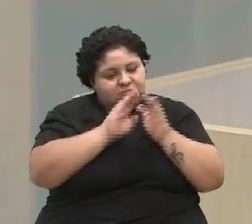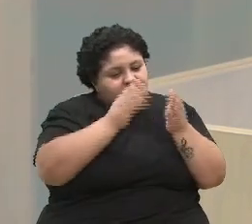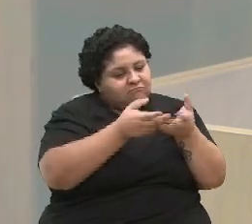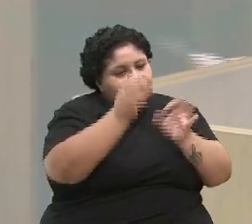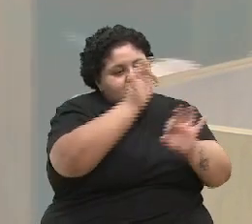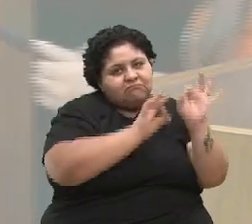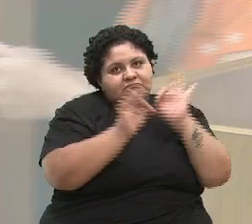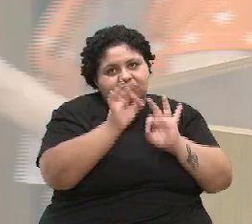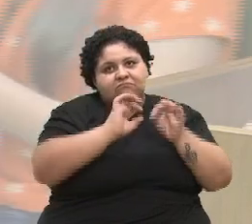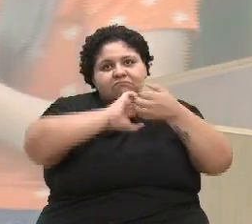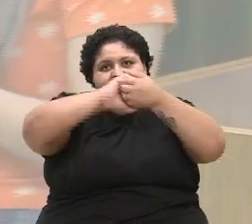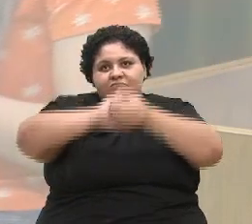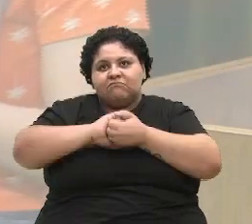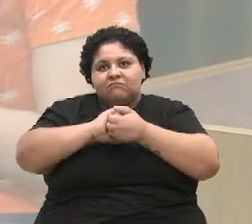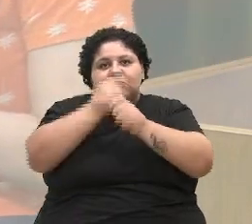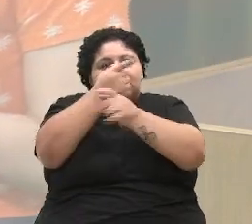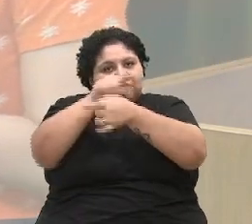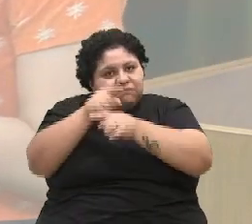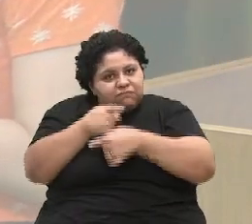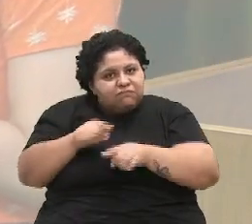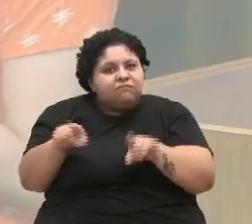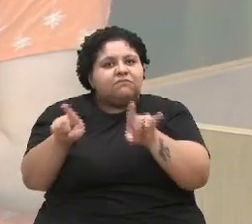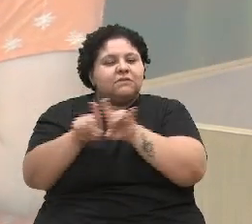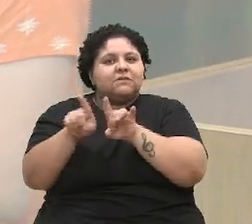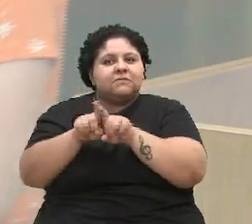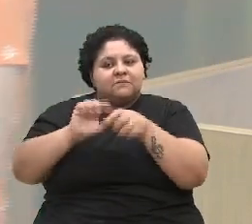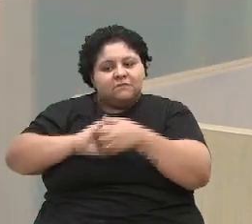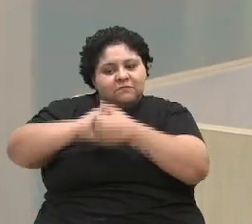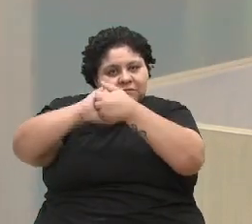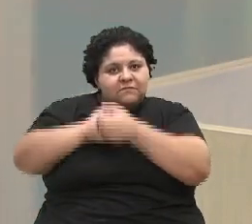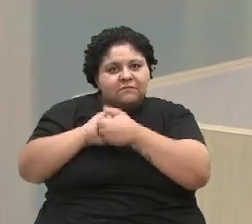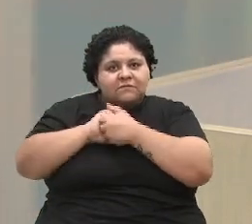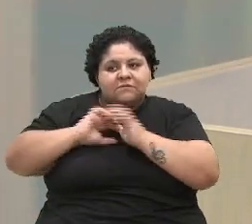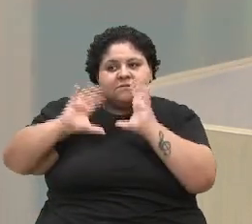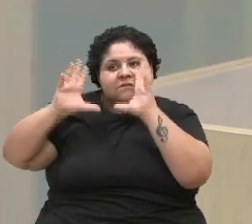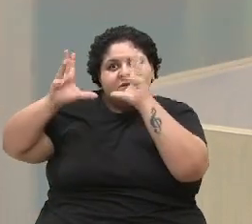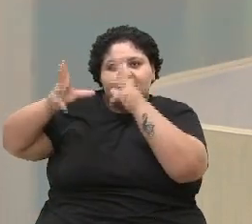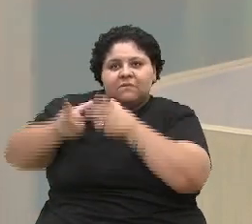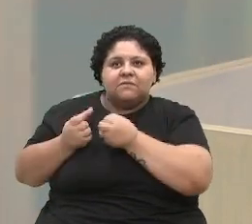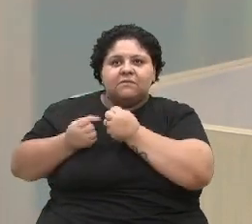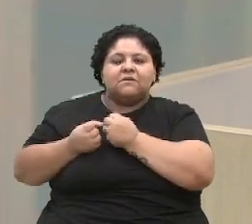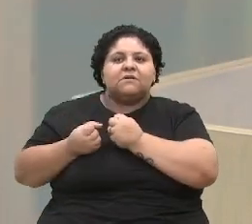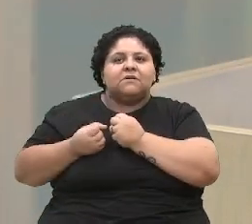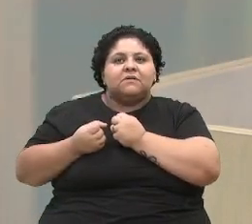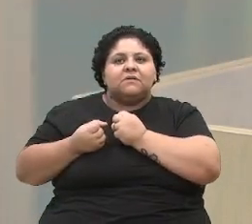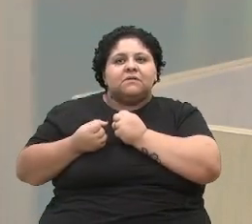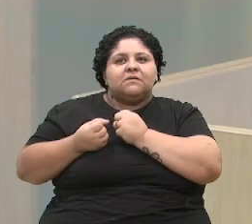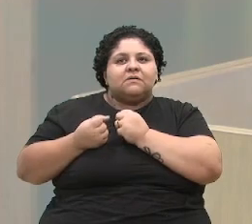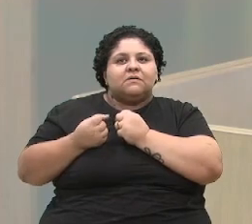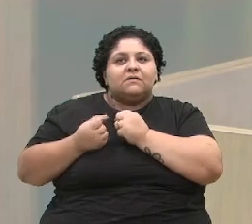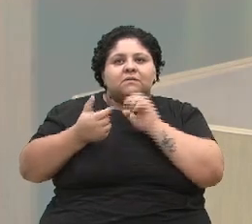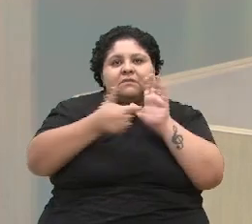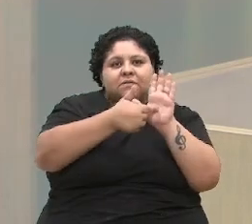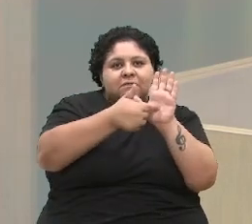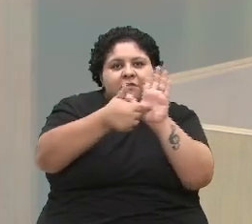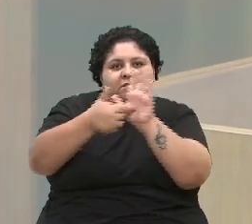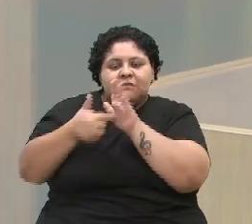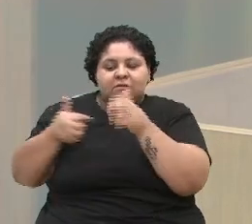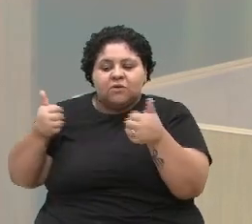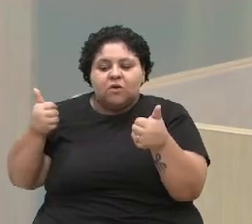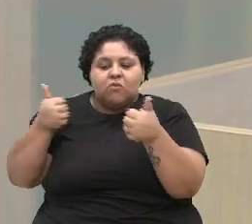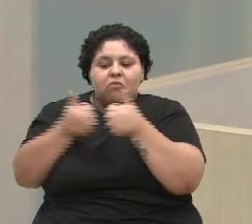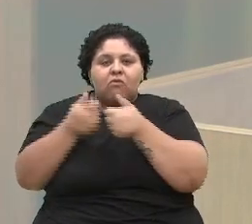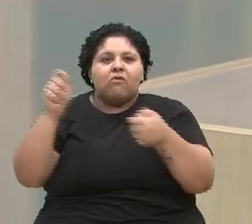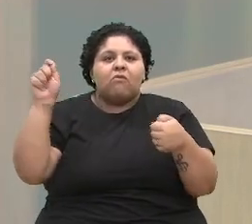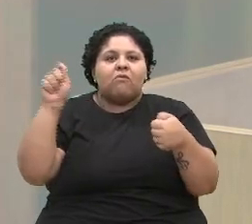organizadora, cumprimentando os músicos que vão vir, cumprimentando a todos os expositores, que estaremos juntos